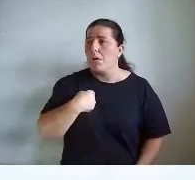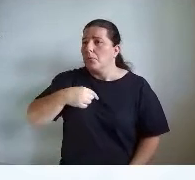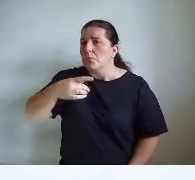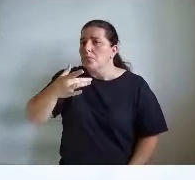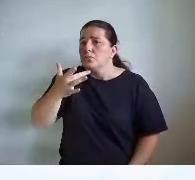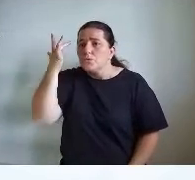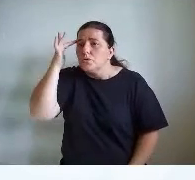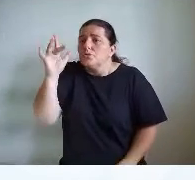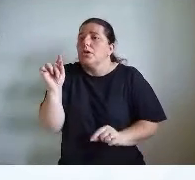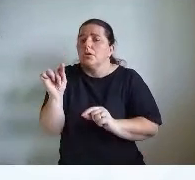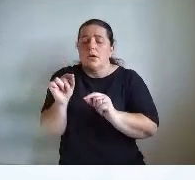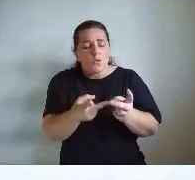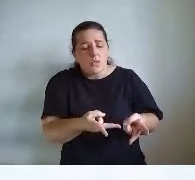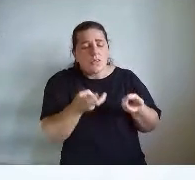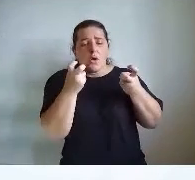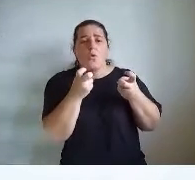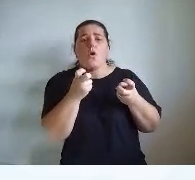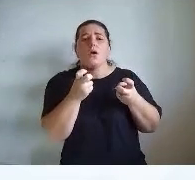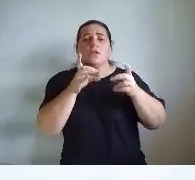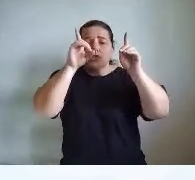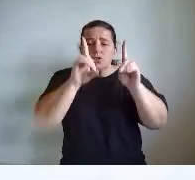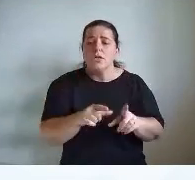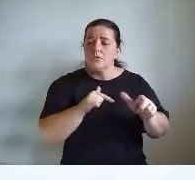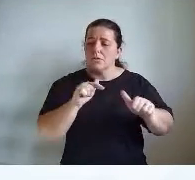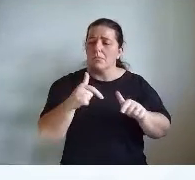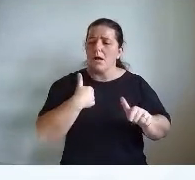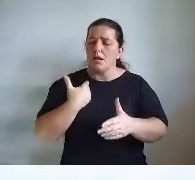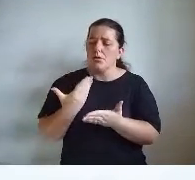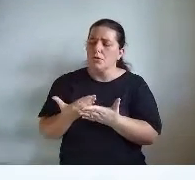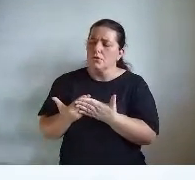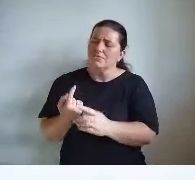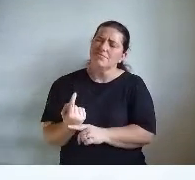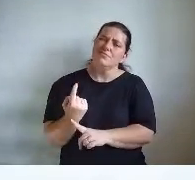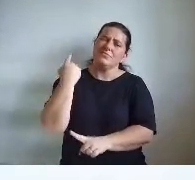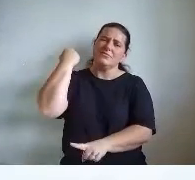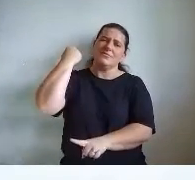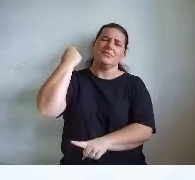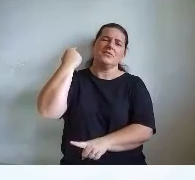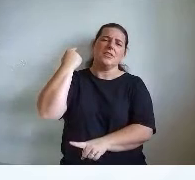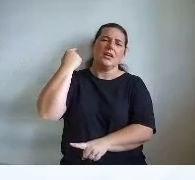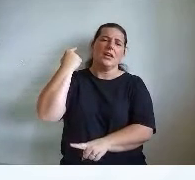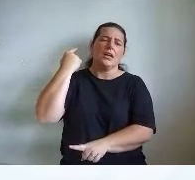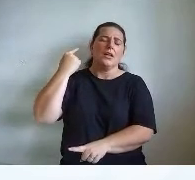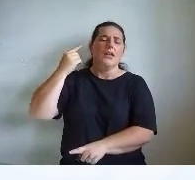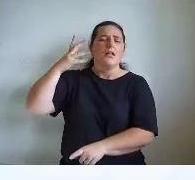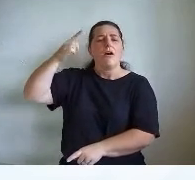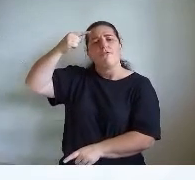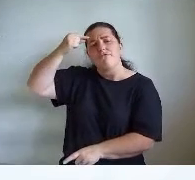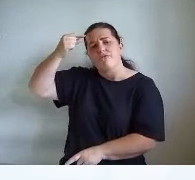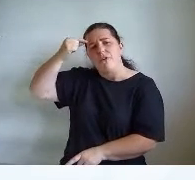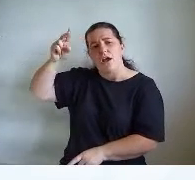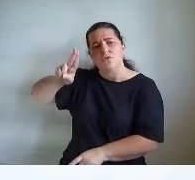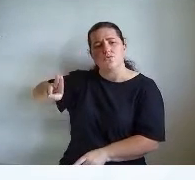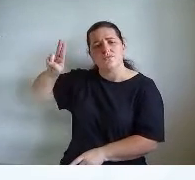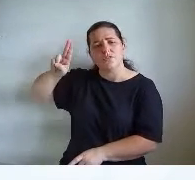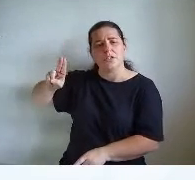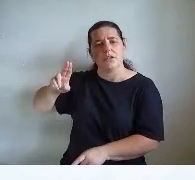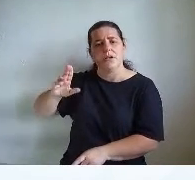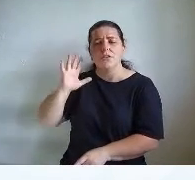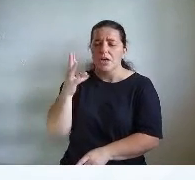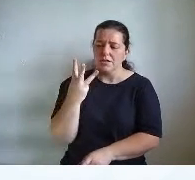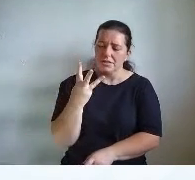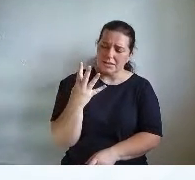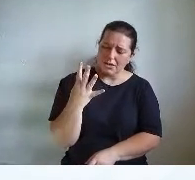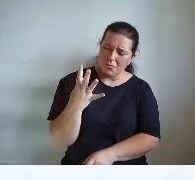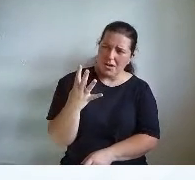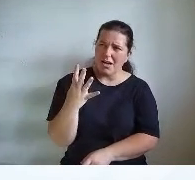já não reconheço o direito do trabalho que eu estudei quando eu era ainda universitária, né? Tenho quase 35 anos de direito do